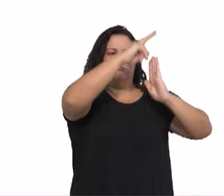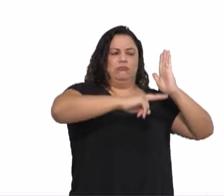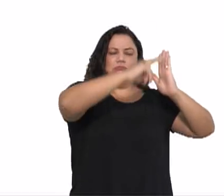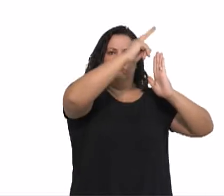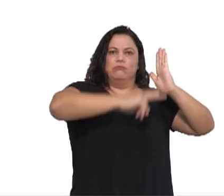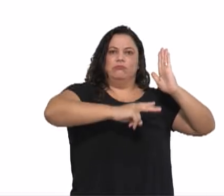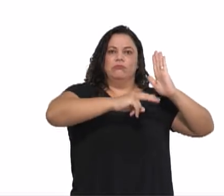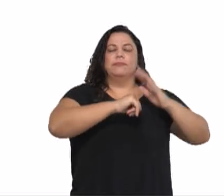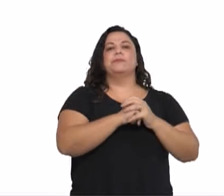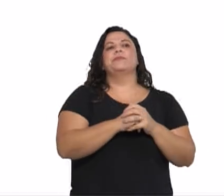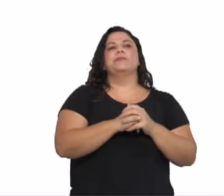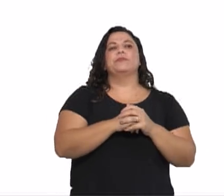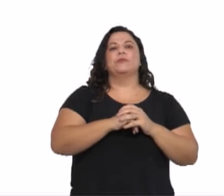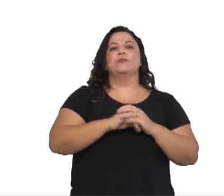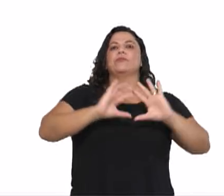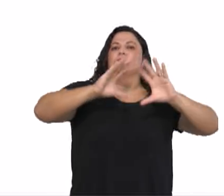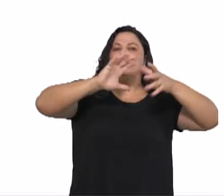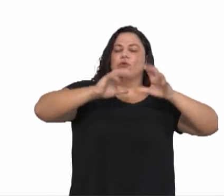narração do futebol.